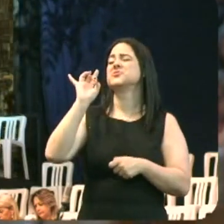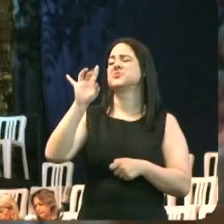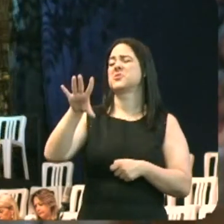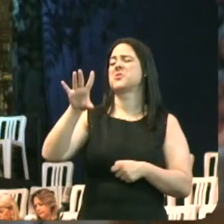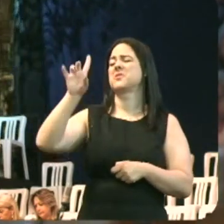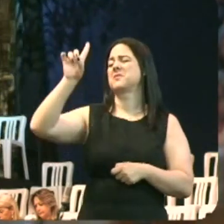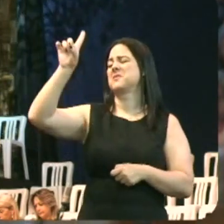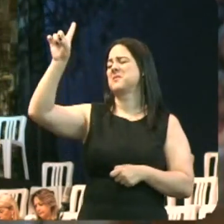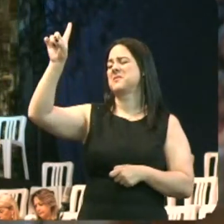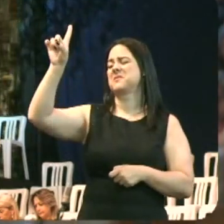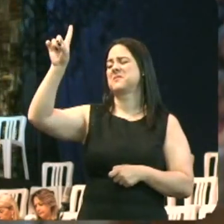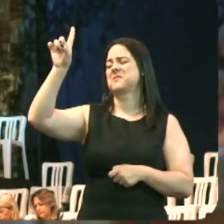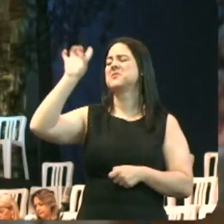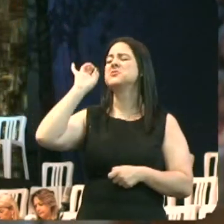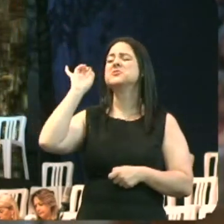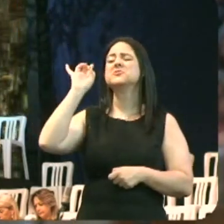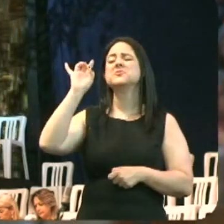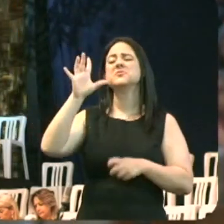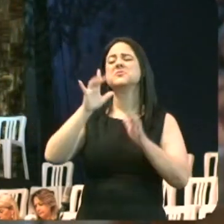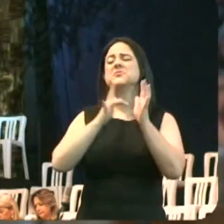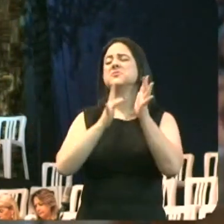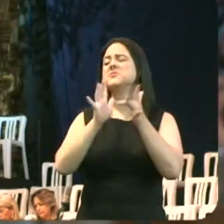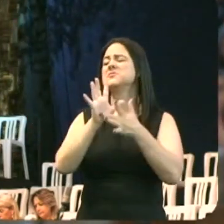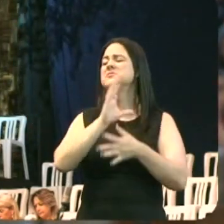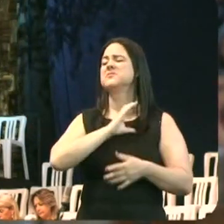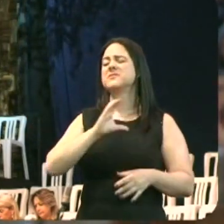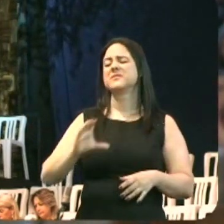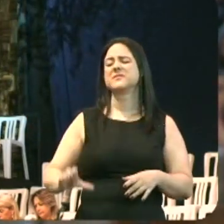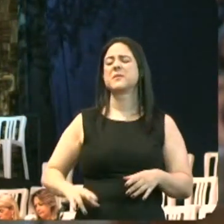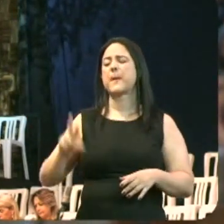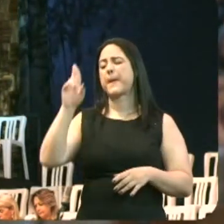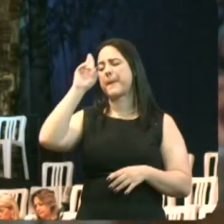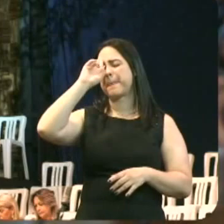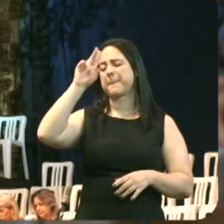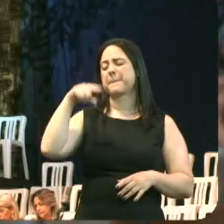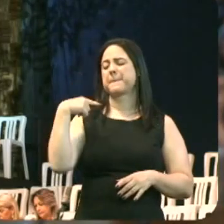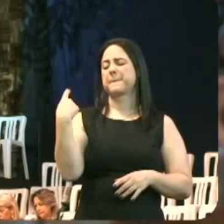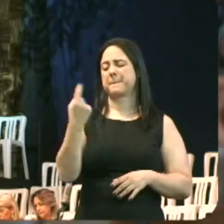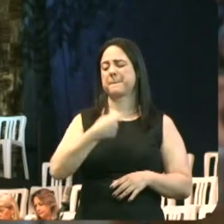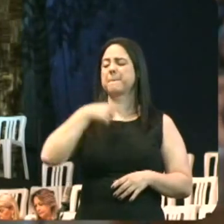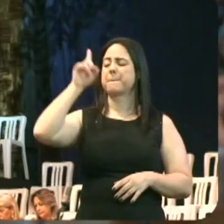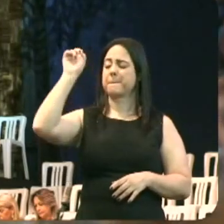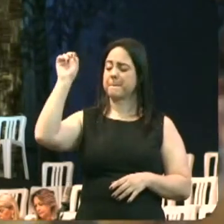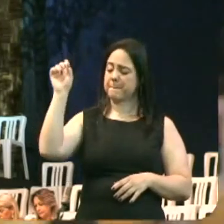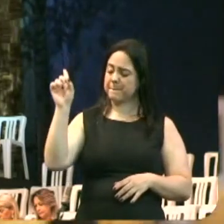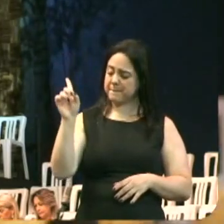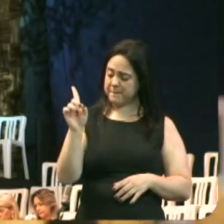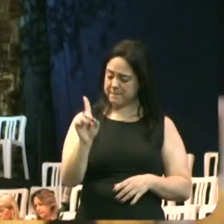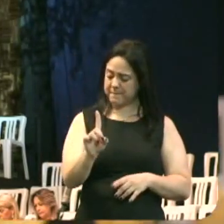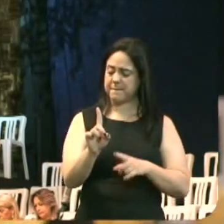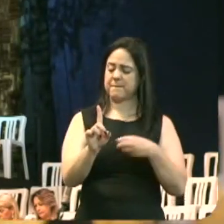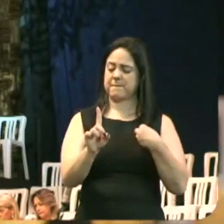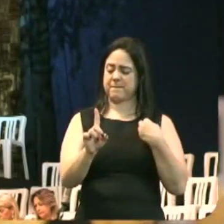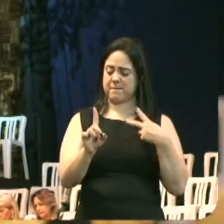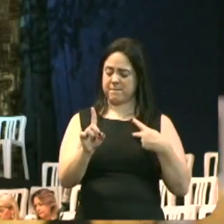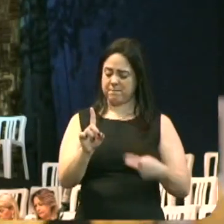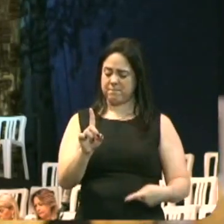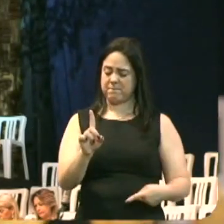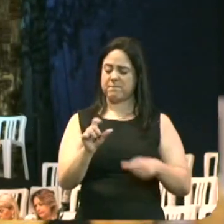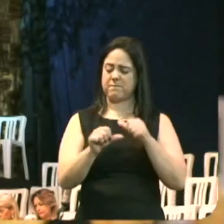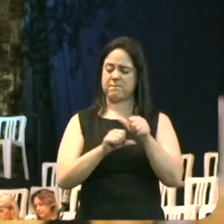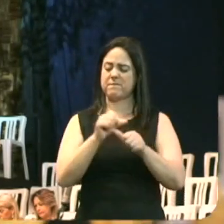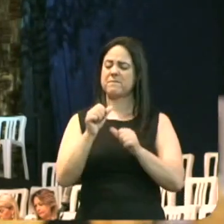pessoa, Jesus Cristo, Senhor nosso, que veio a esse mundo para isso. E eu quero te